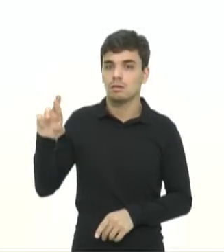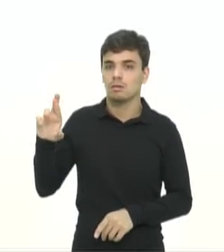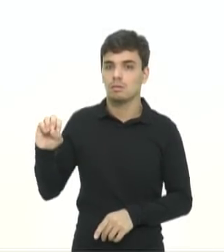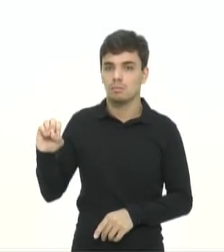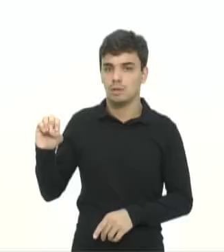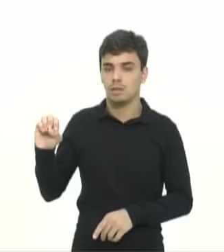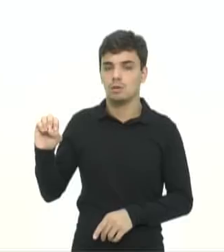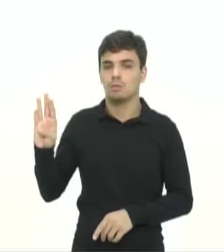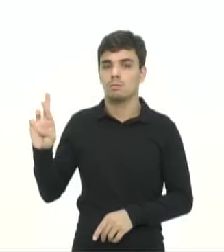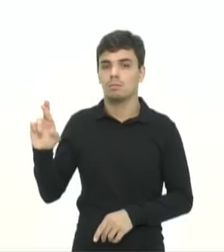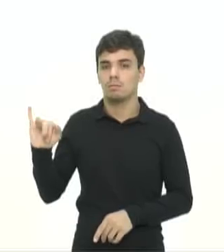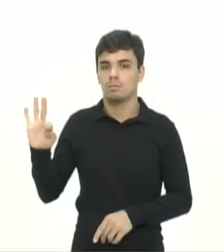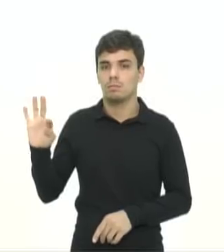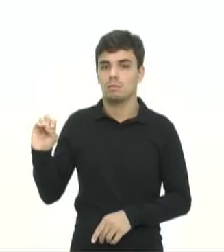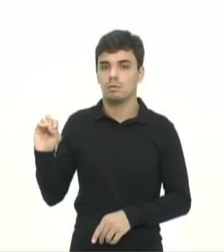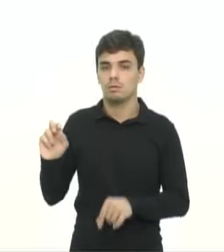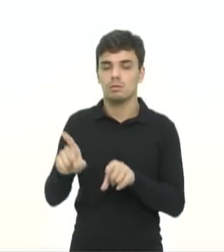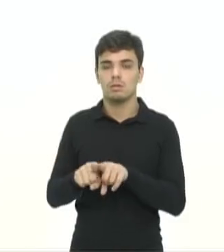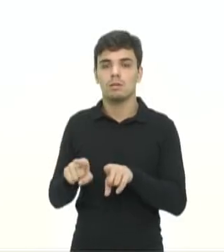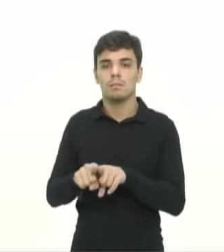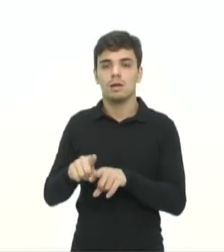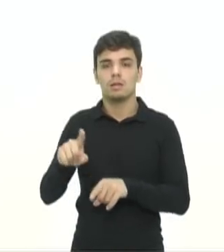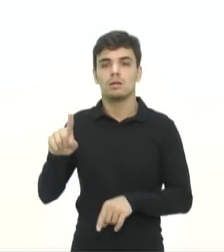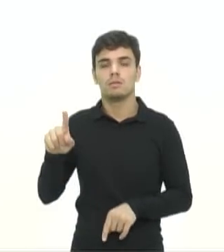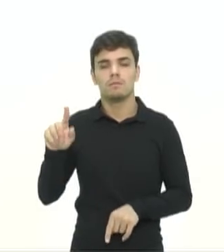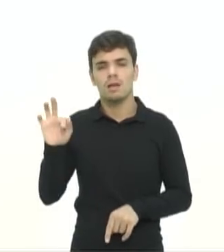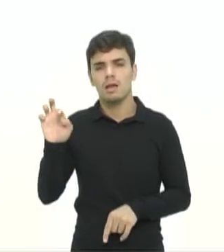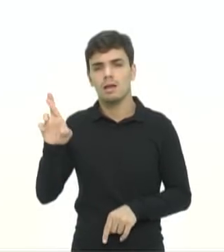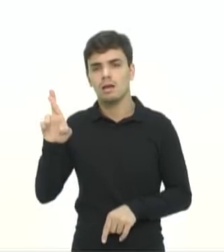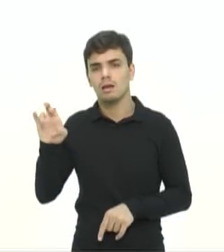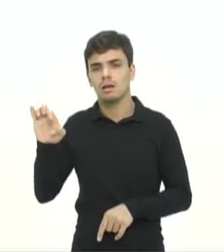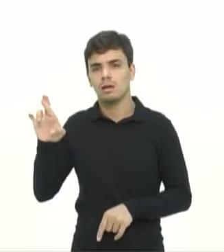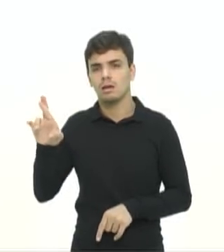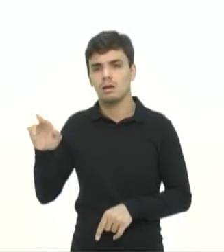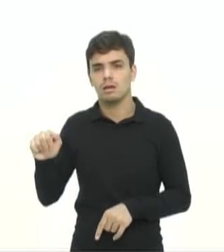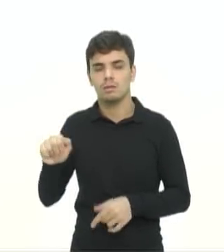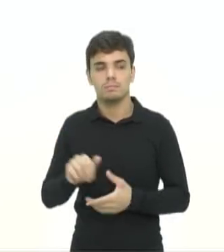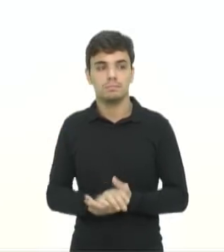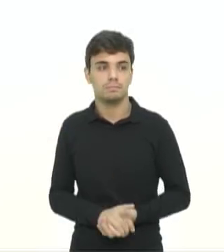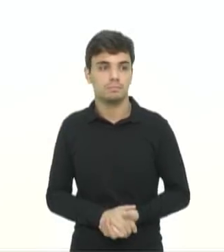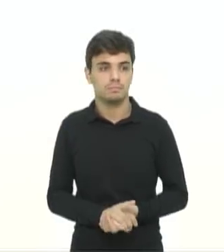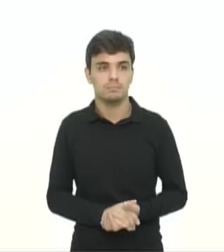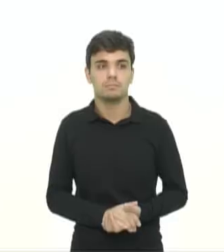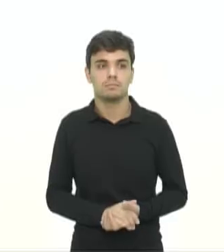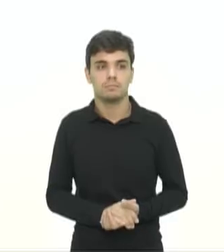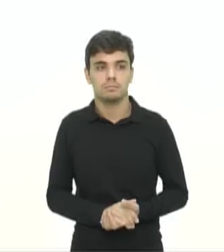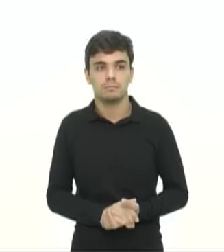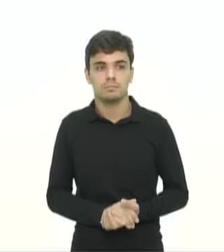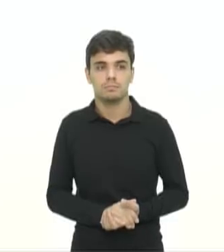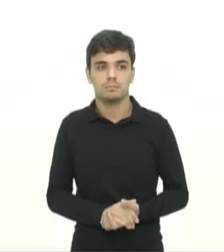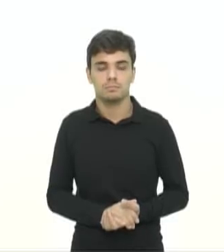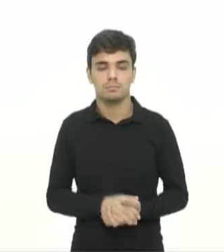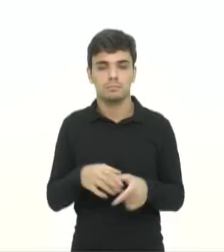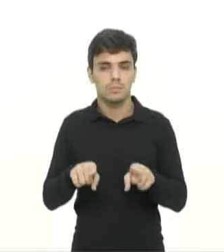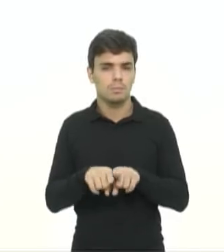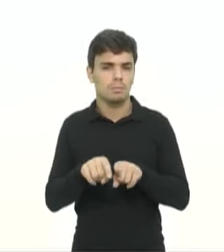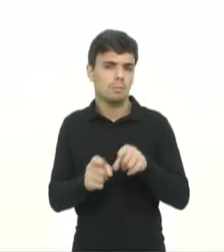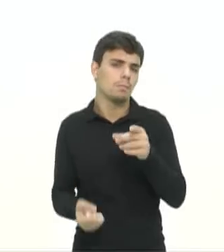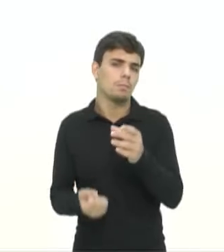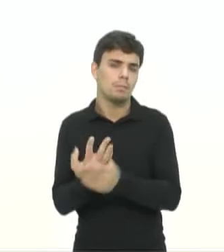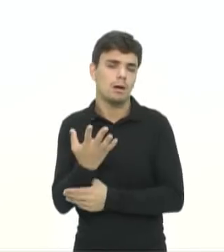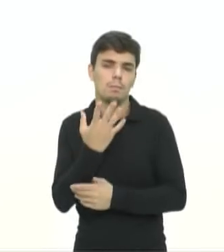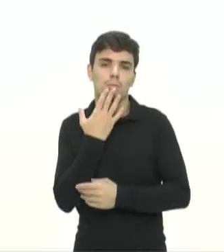Goulart, e a gente tem aqui essa obra, né? Que é do Hélio Oiticica, Invenção da Cor, que você